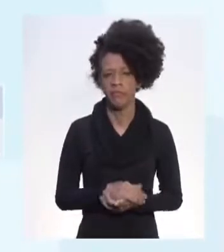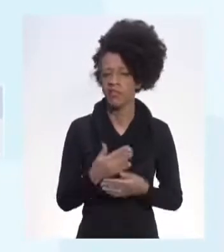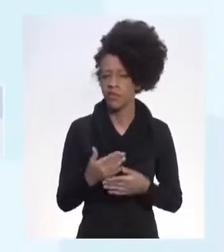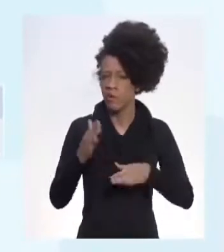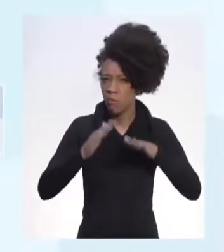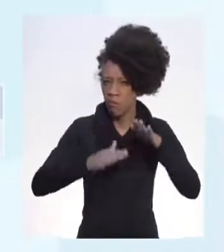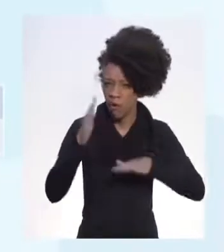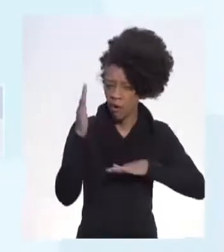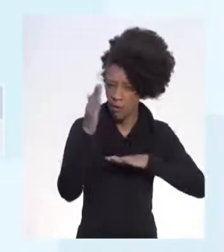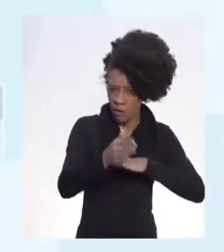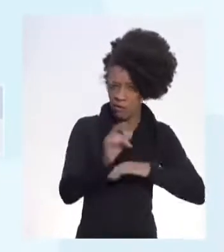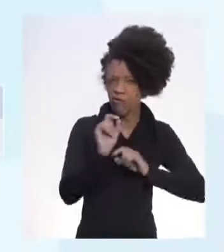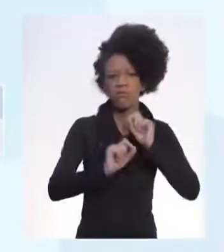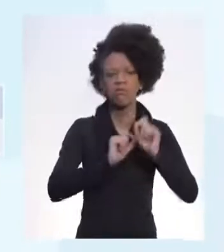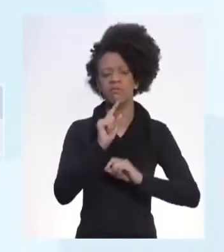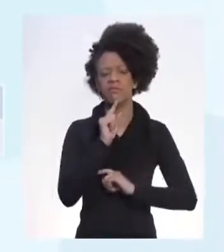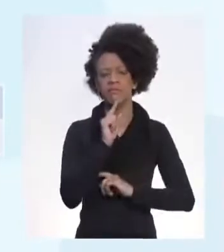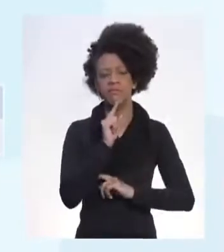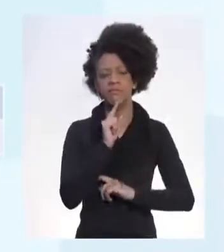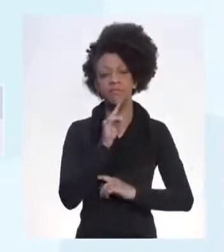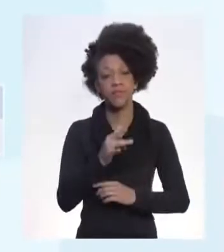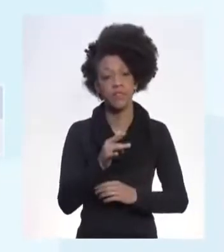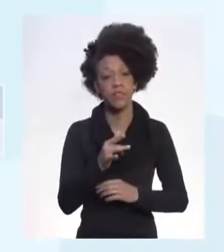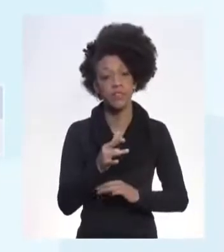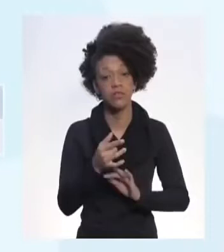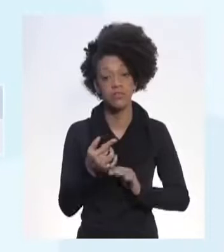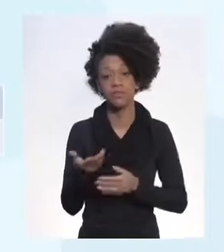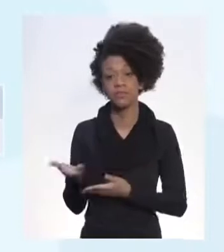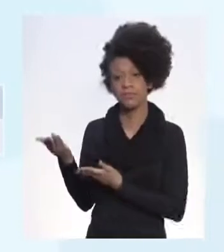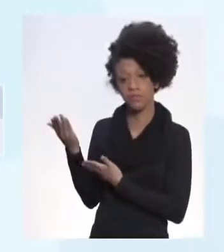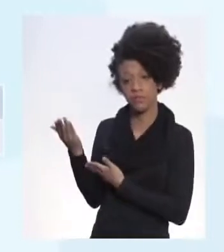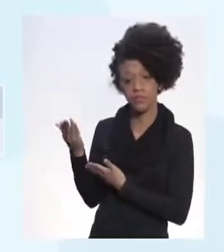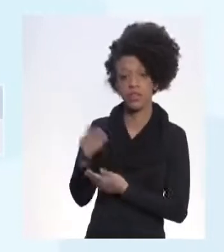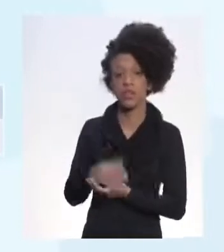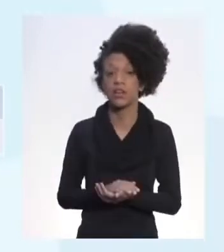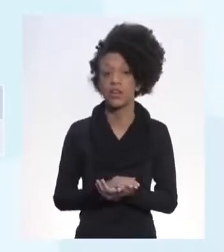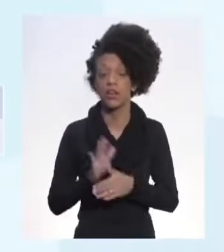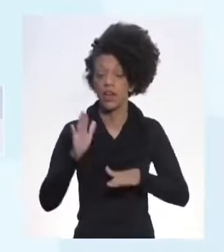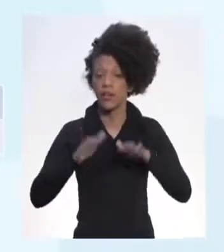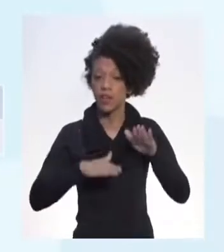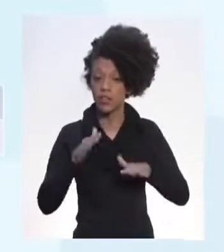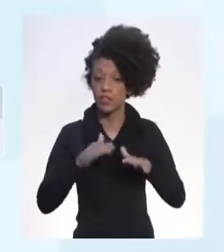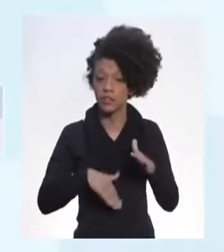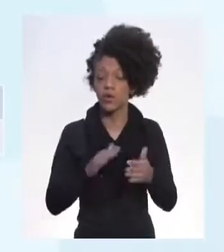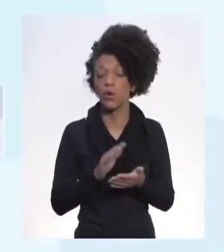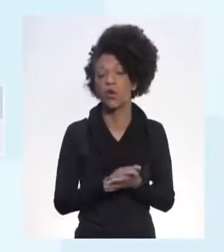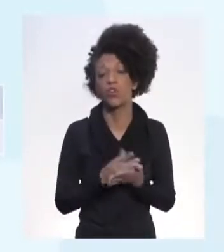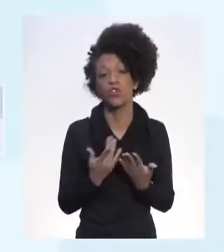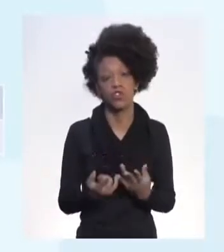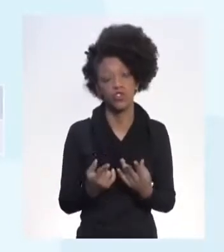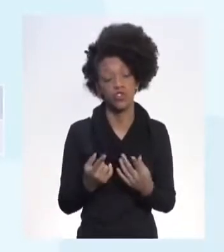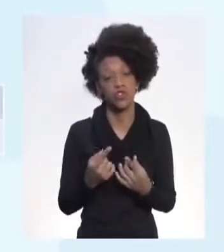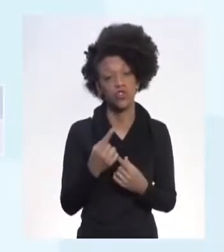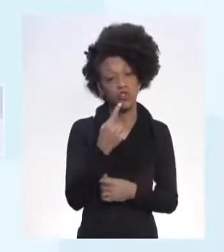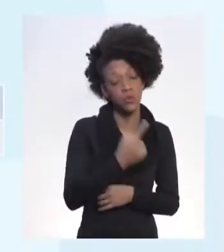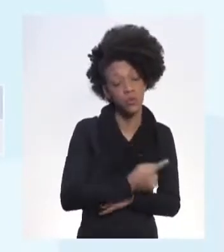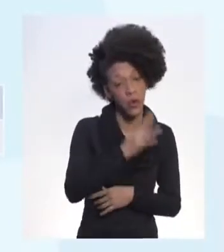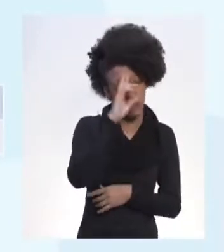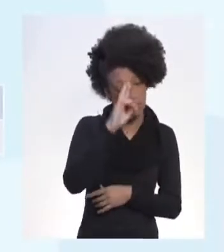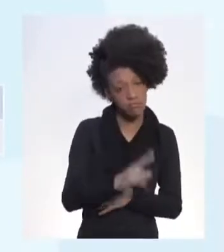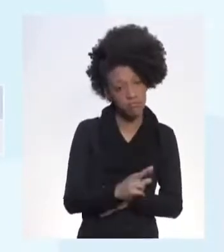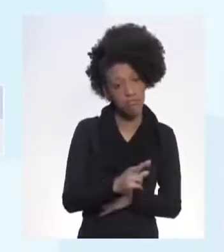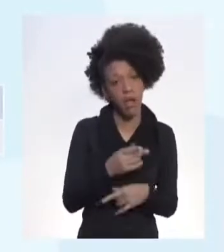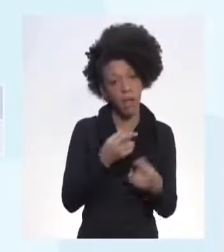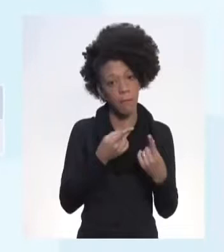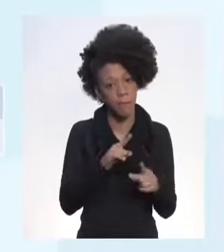diretamente proporcional são definidas assim, pois a variação de uma, né,